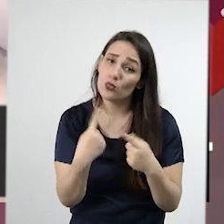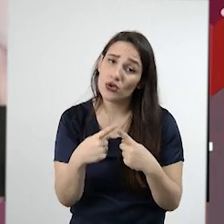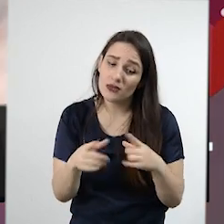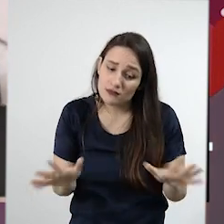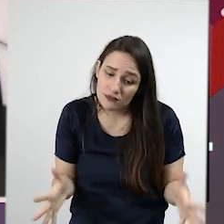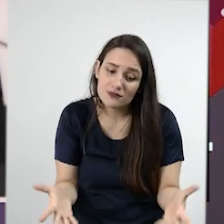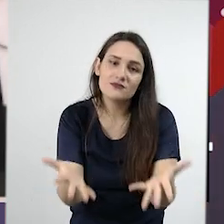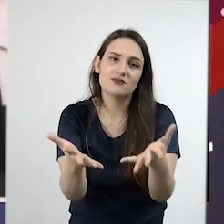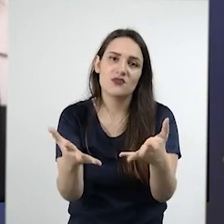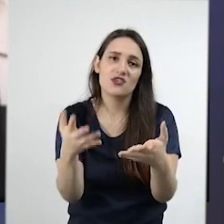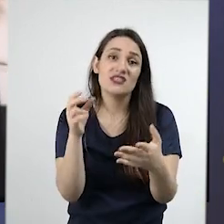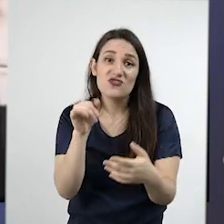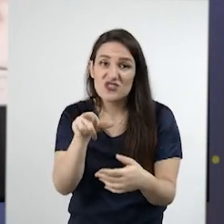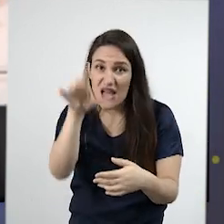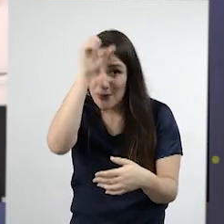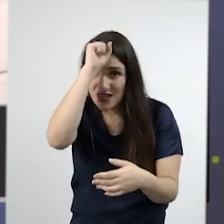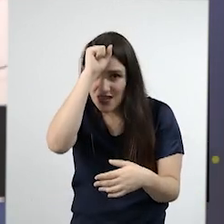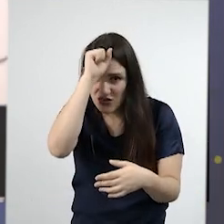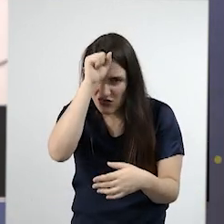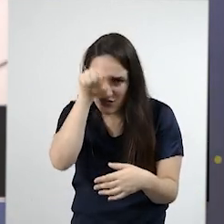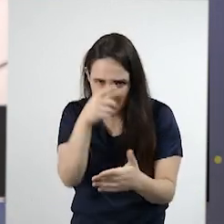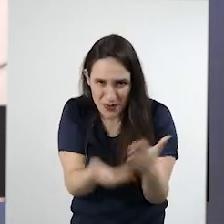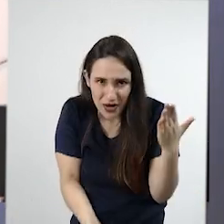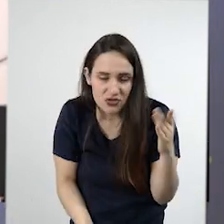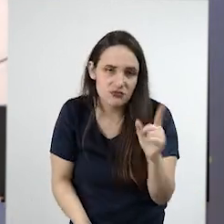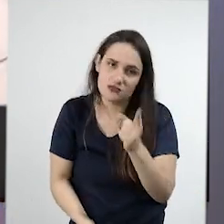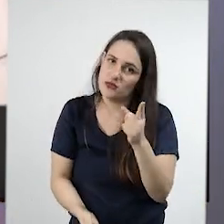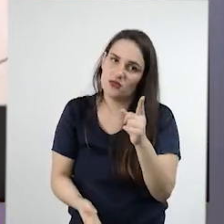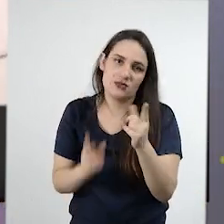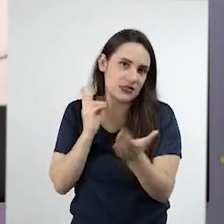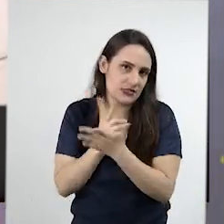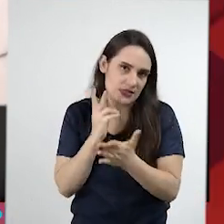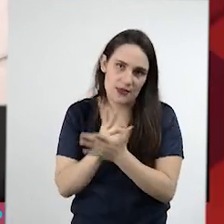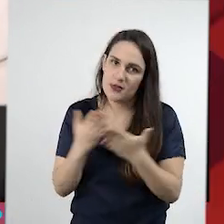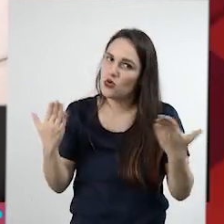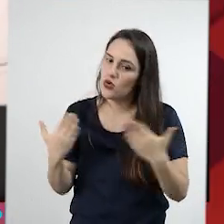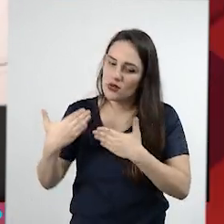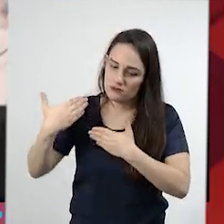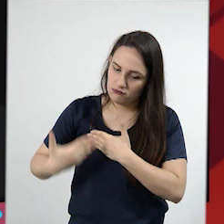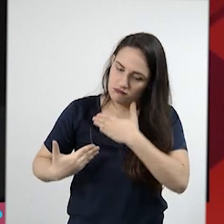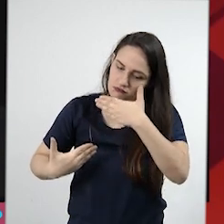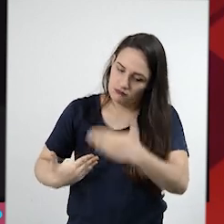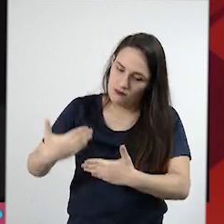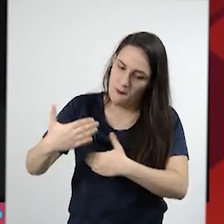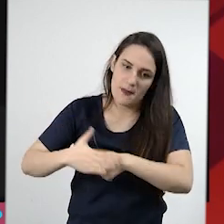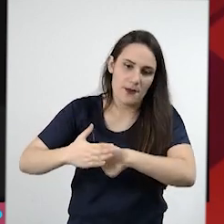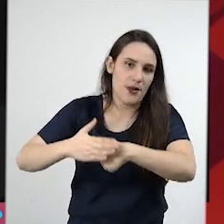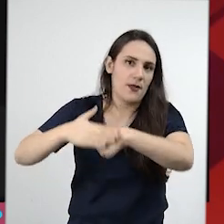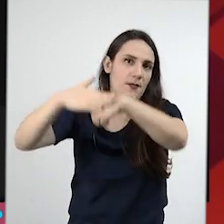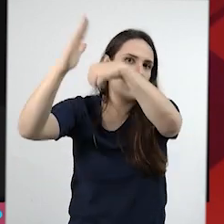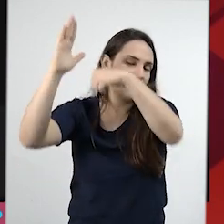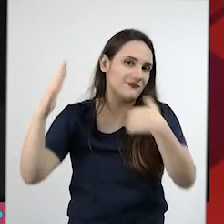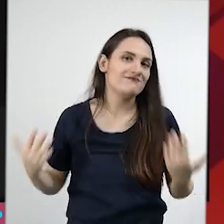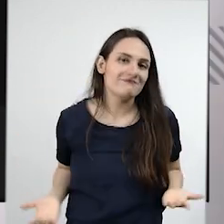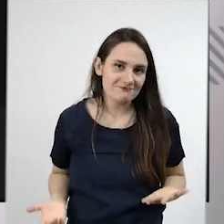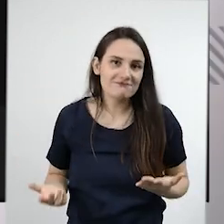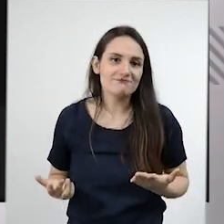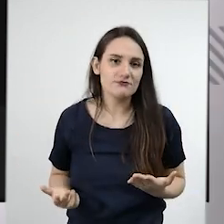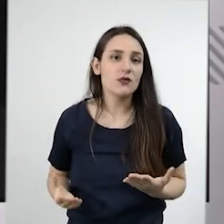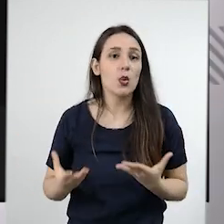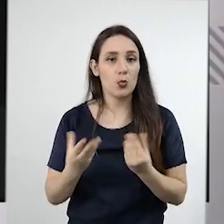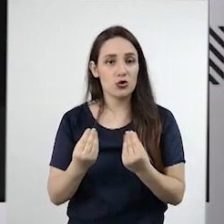volta para trás, né? Ele sempre tem avanços. Então, eu penso que dentro disso, muitas coisas vão mudar